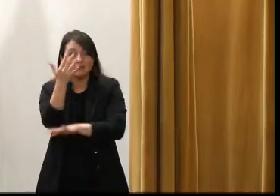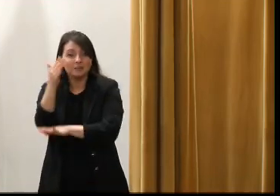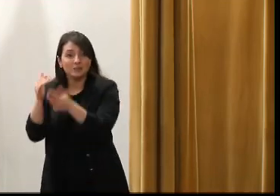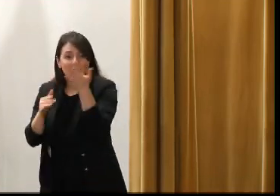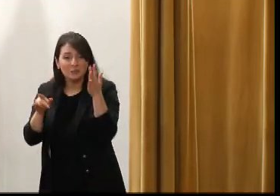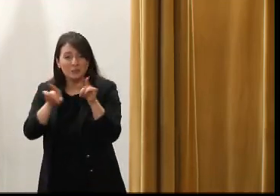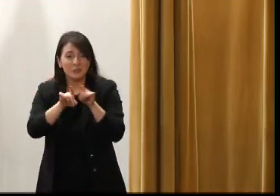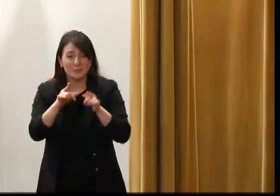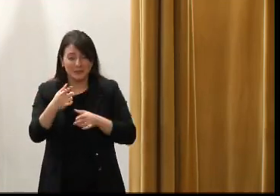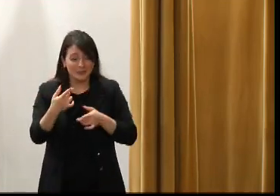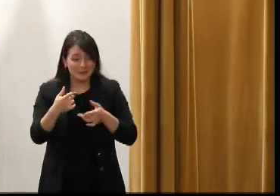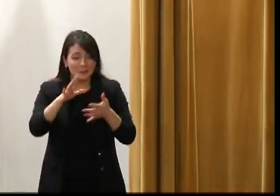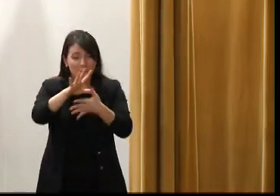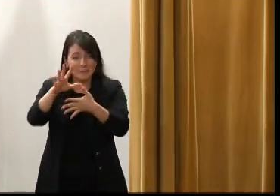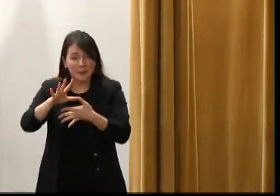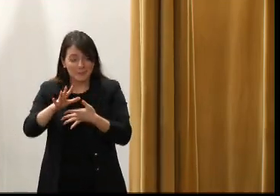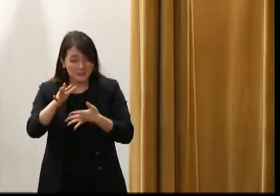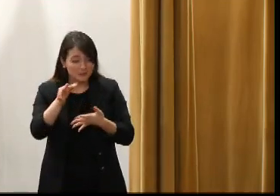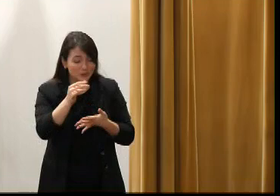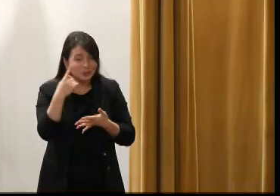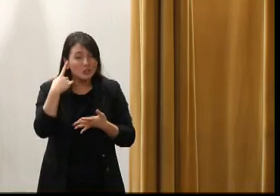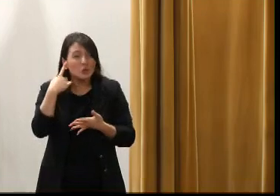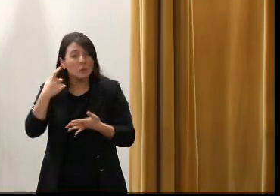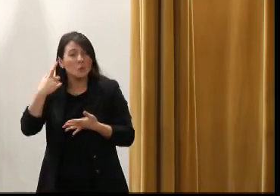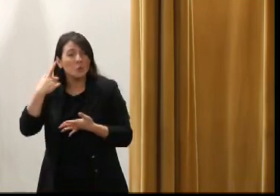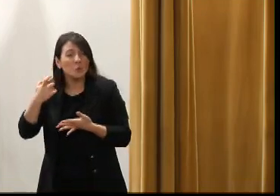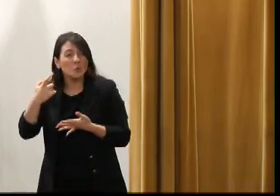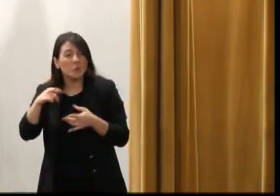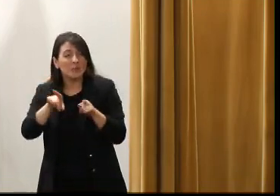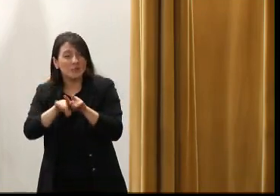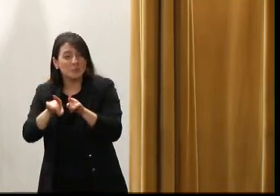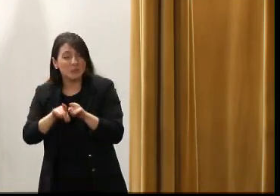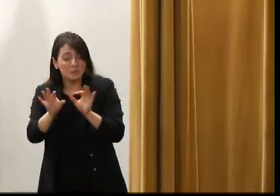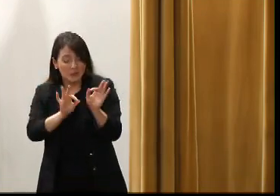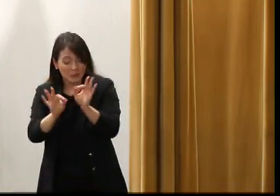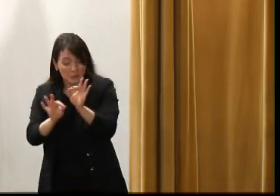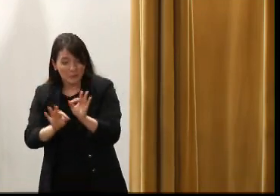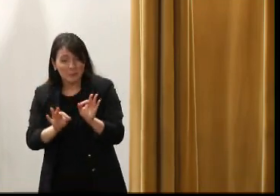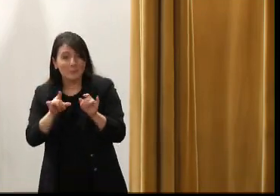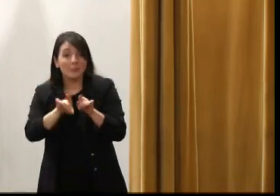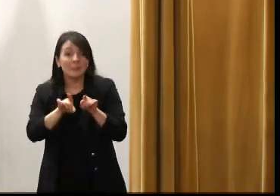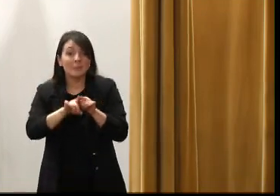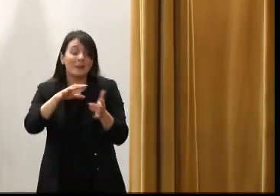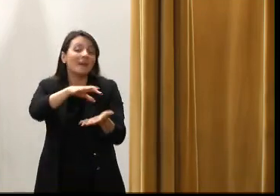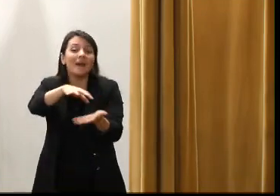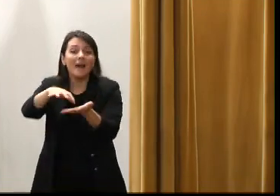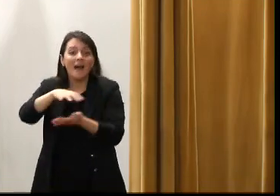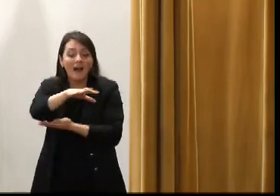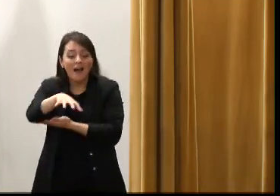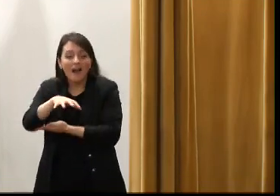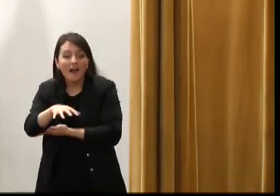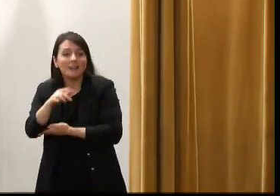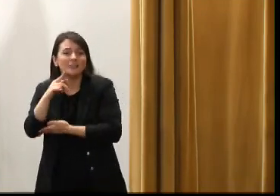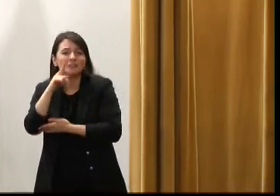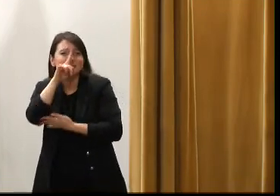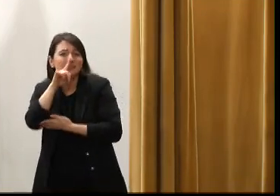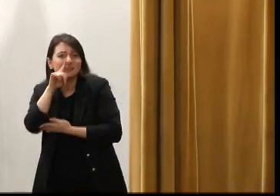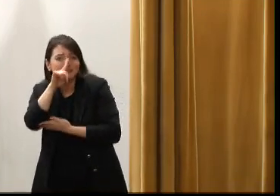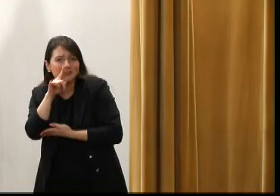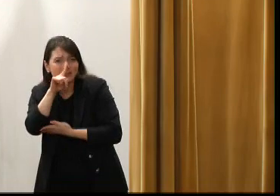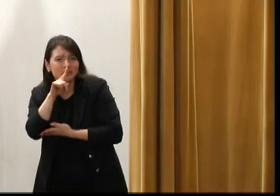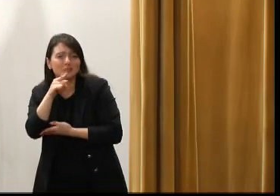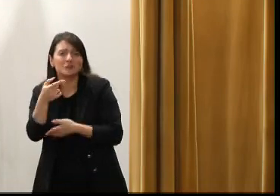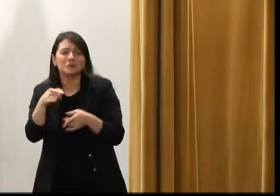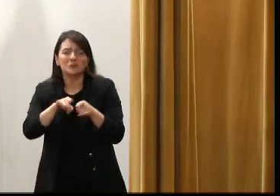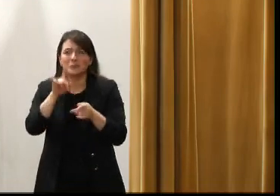precisa urgentemente desenvolver, trazer o mapeamento das áreas de risco para a realidade concreta da